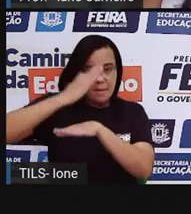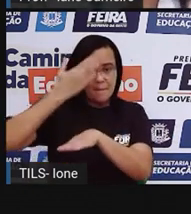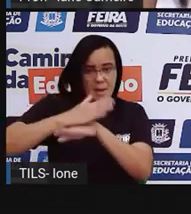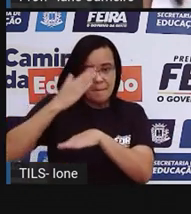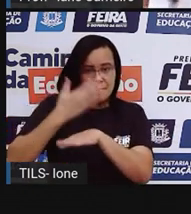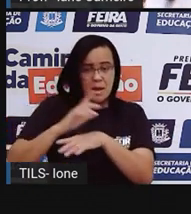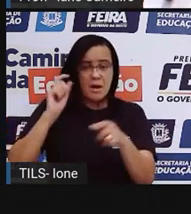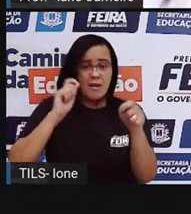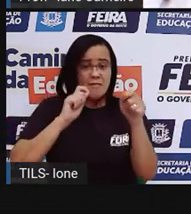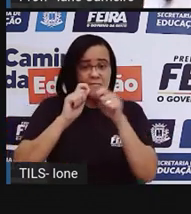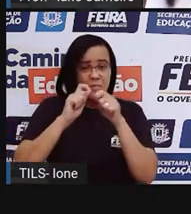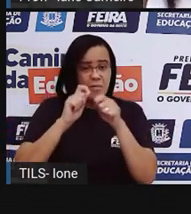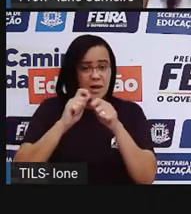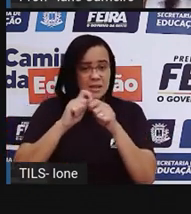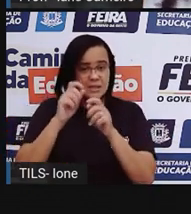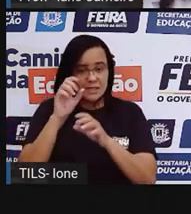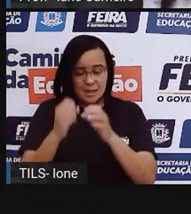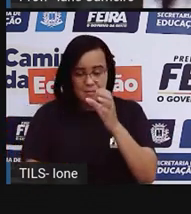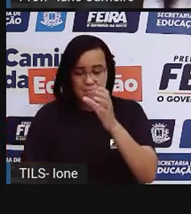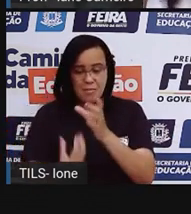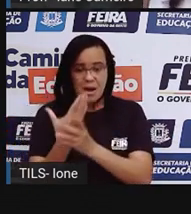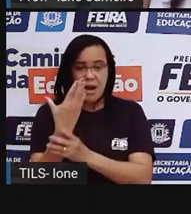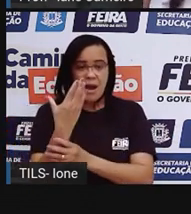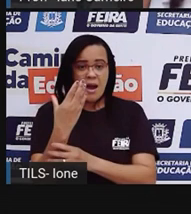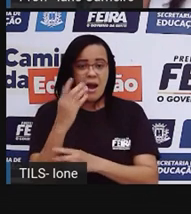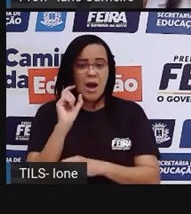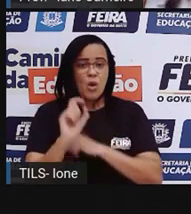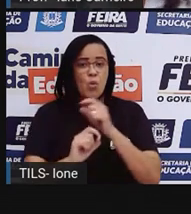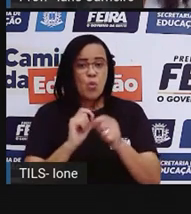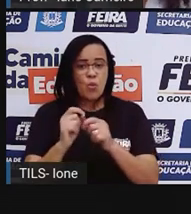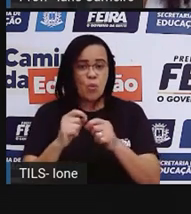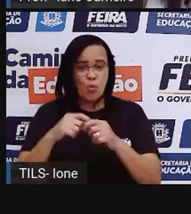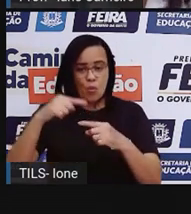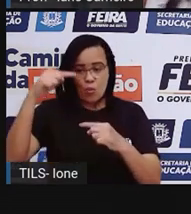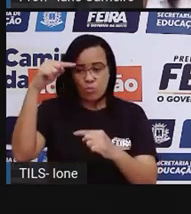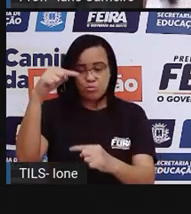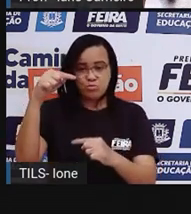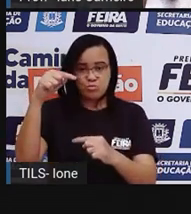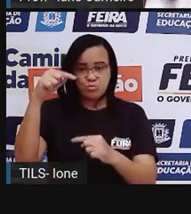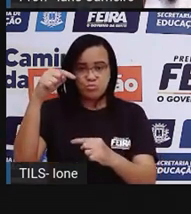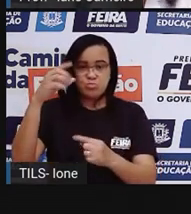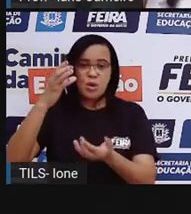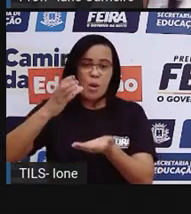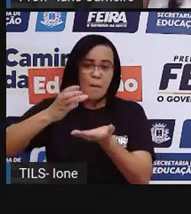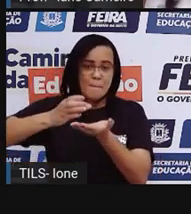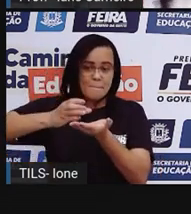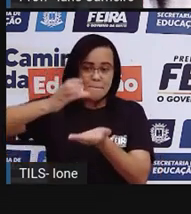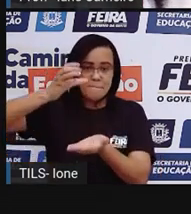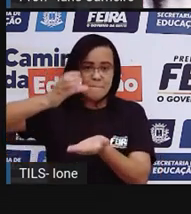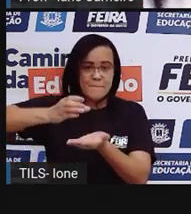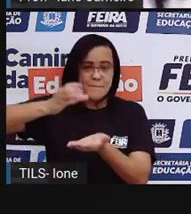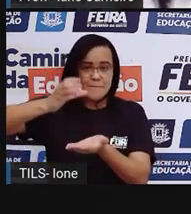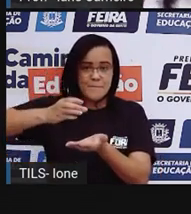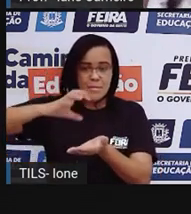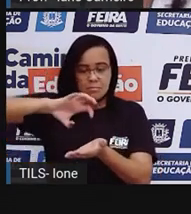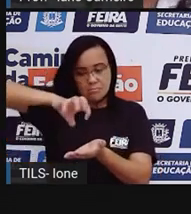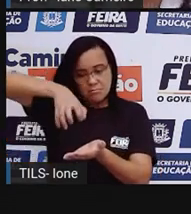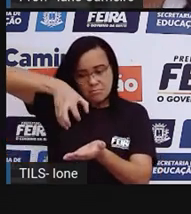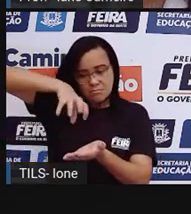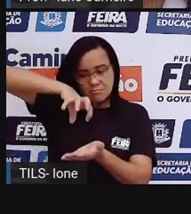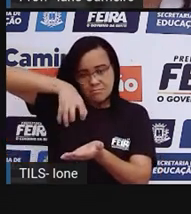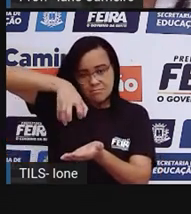calma. Para que serve o pote da calma, né? Como o nome diz, é um pote, né? E é para você usar quando você